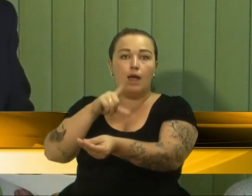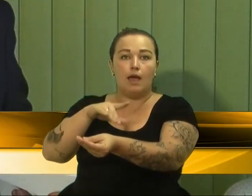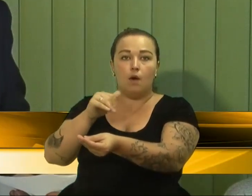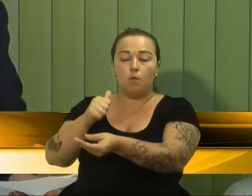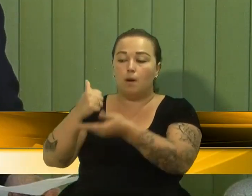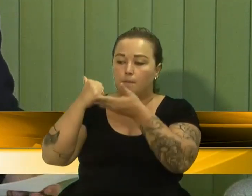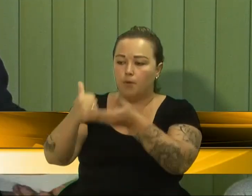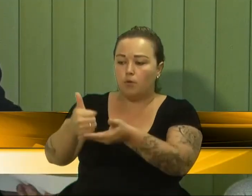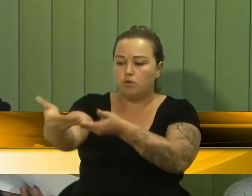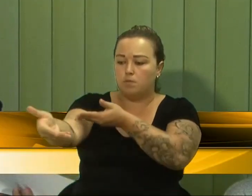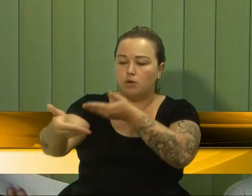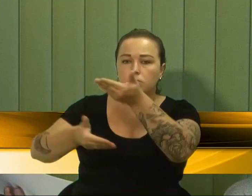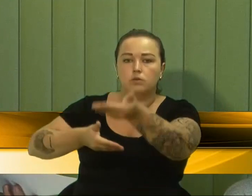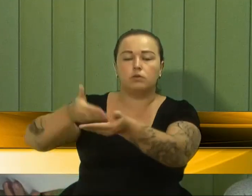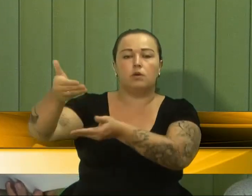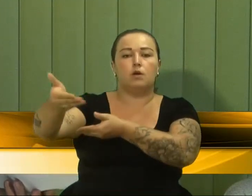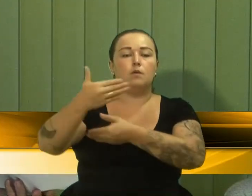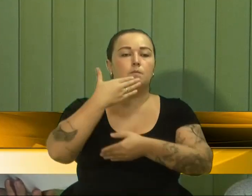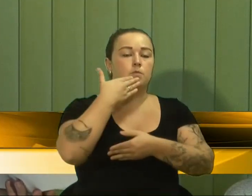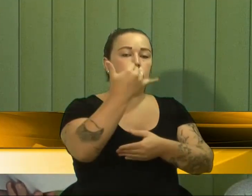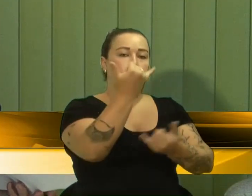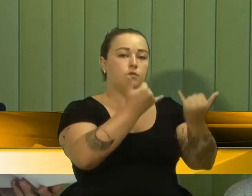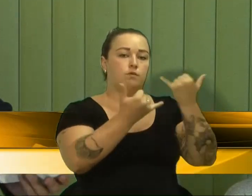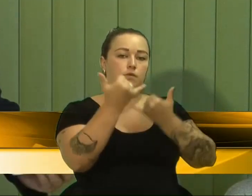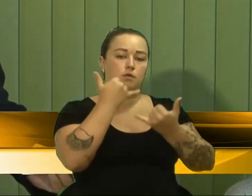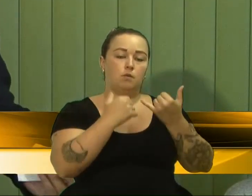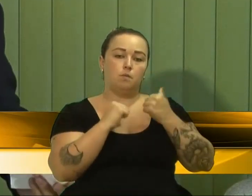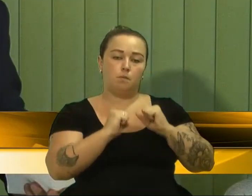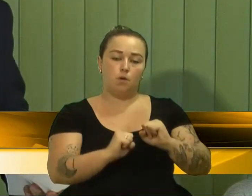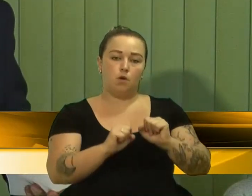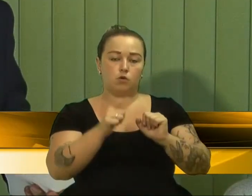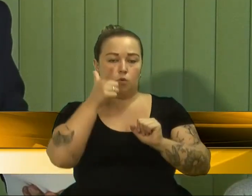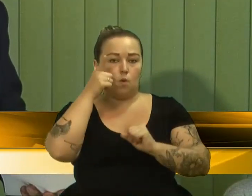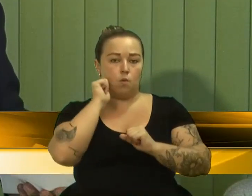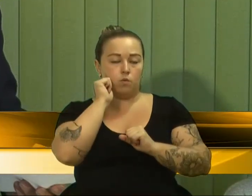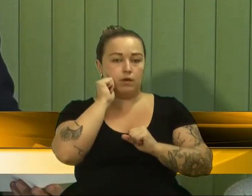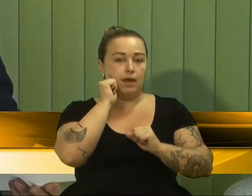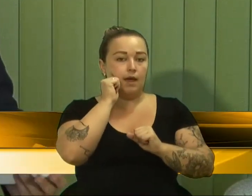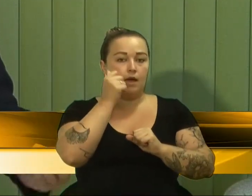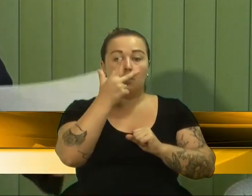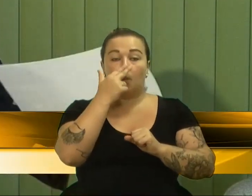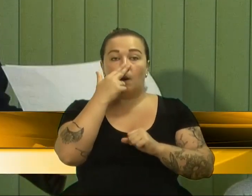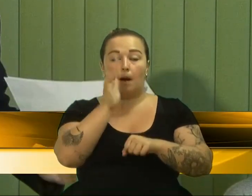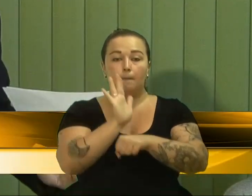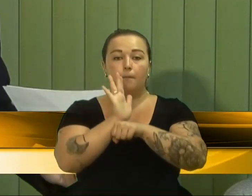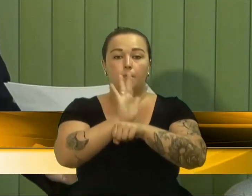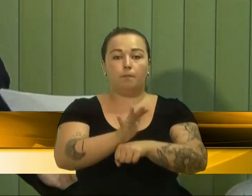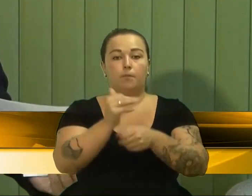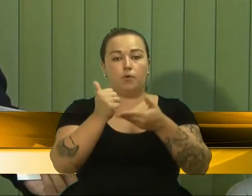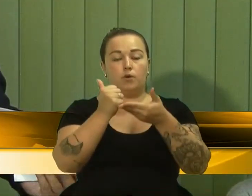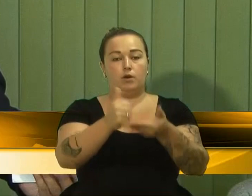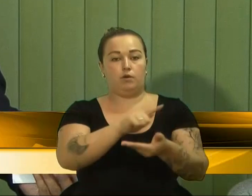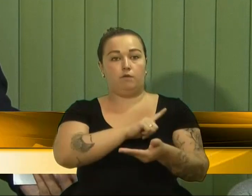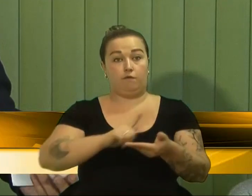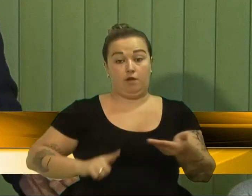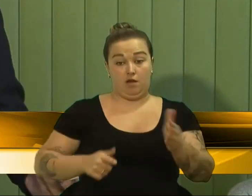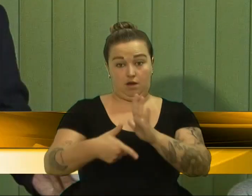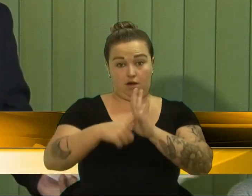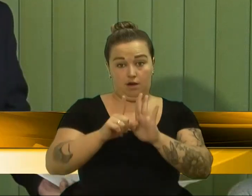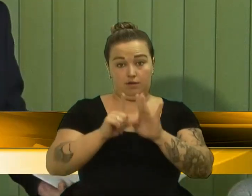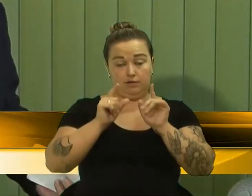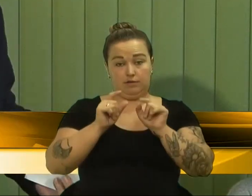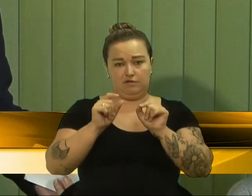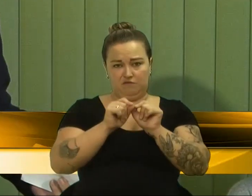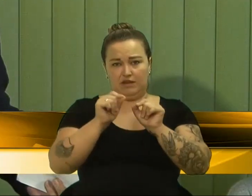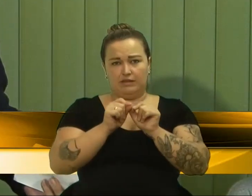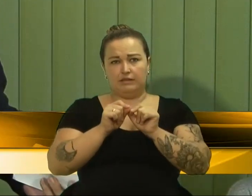colaboração que um pedido de informações proporciona, quer dizer, colaborar com o governo. A diferença é que antes eu fazia os pedidos de informações, eu devo ser até